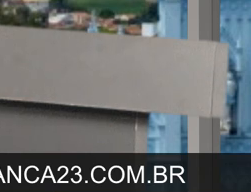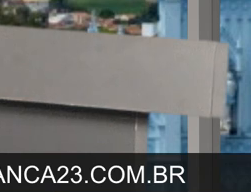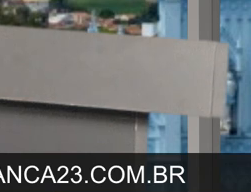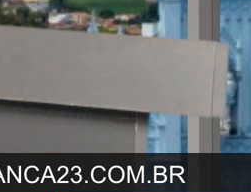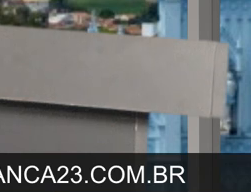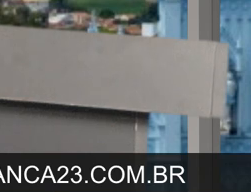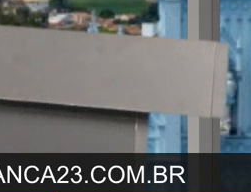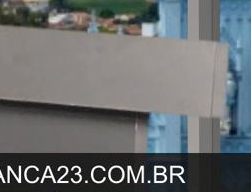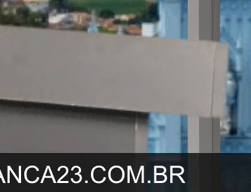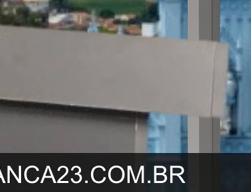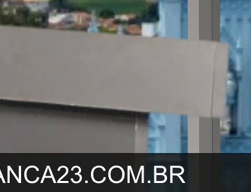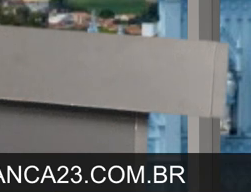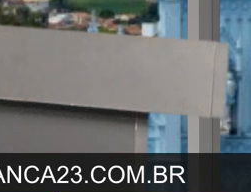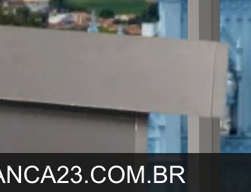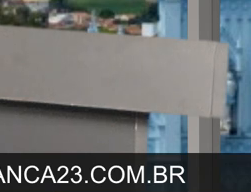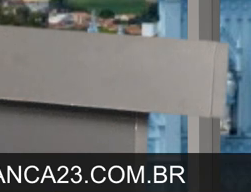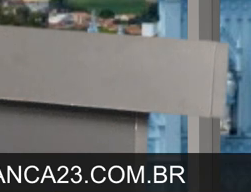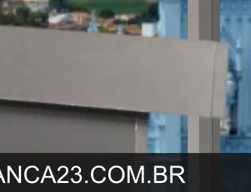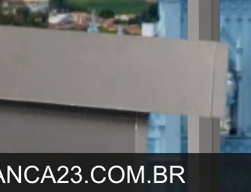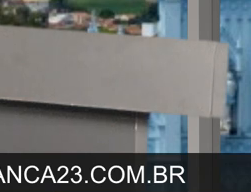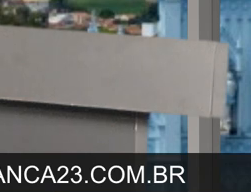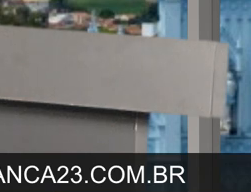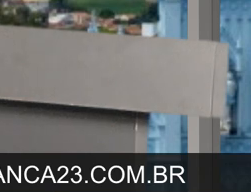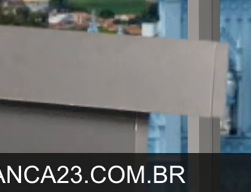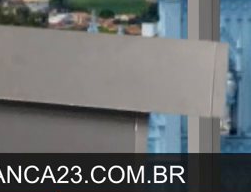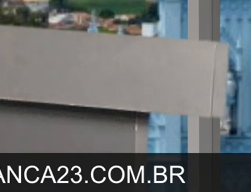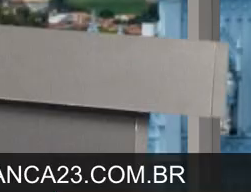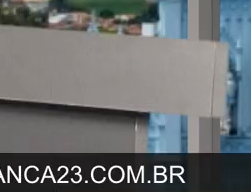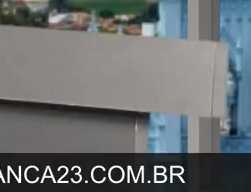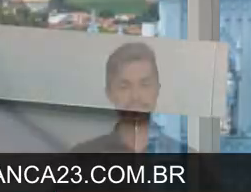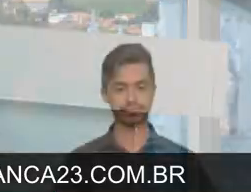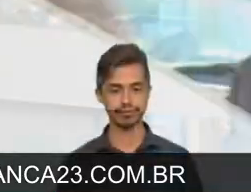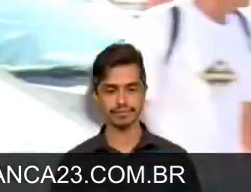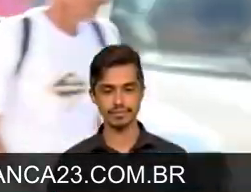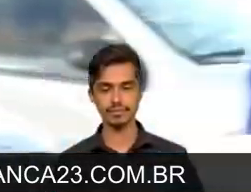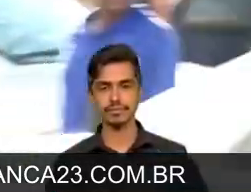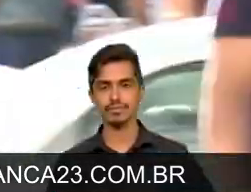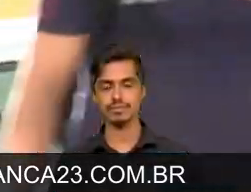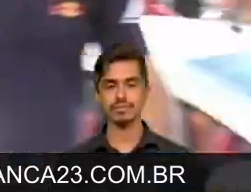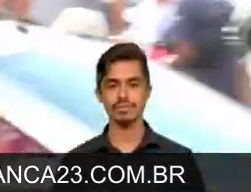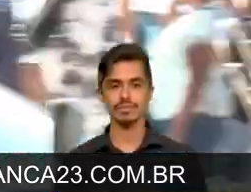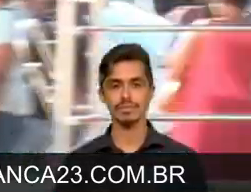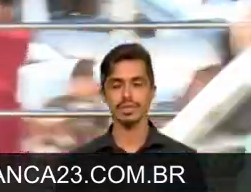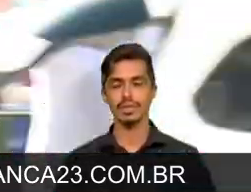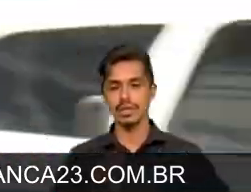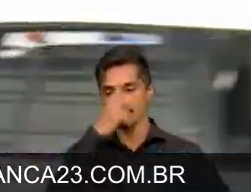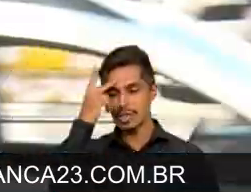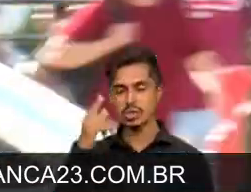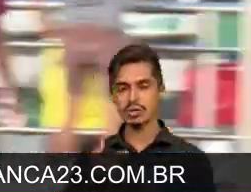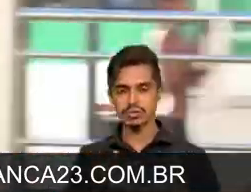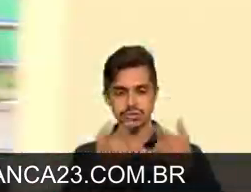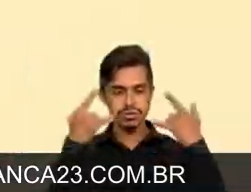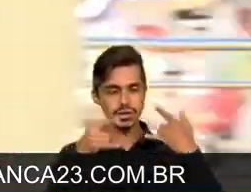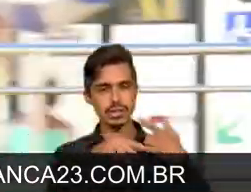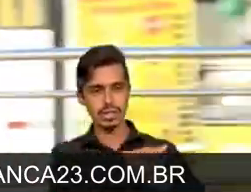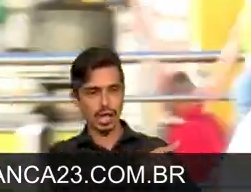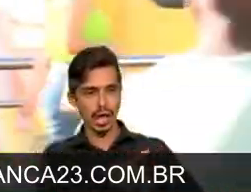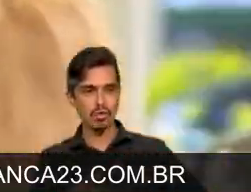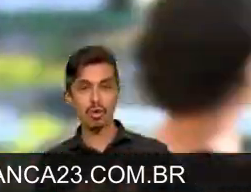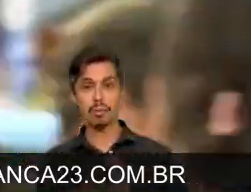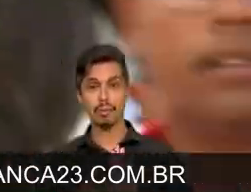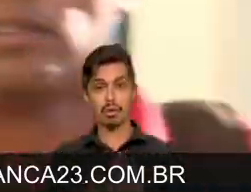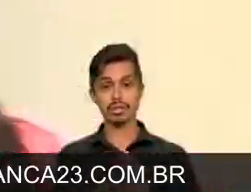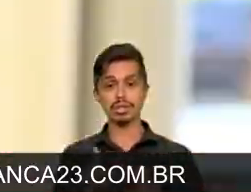respiratórias, que são as doenças, né, respiratórias. Vamos ver na reportagem. A presença de pessoas com máscaras nas ruas